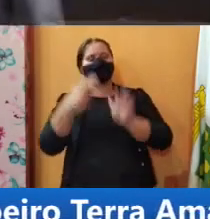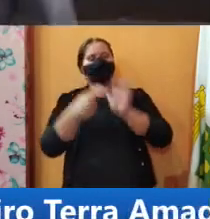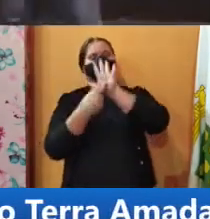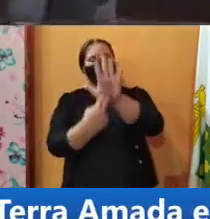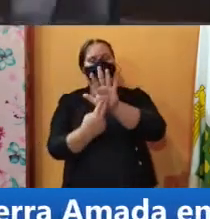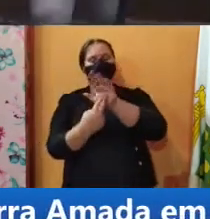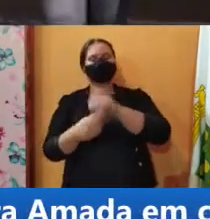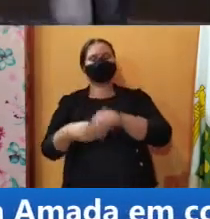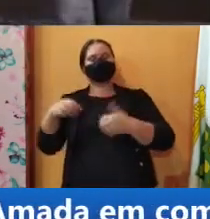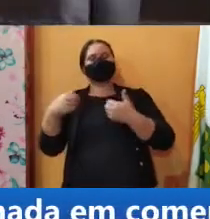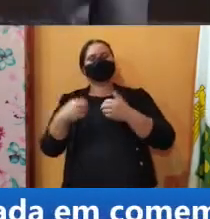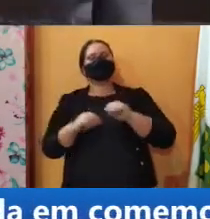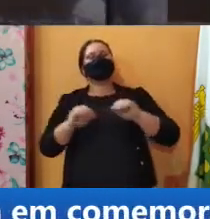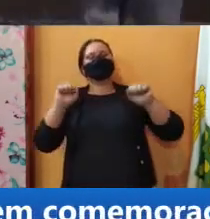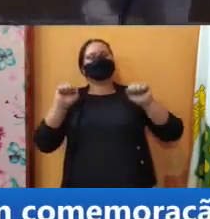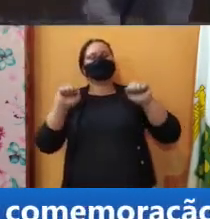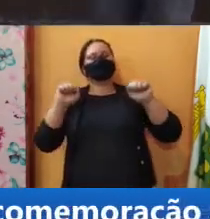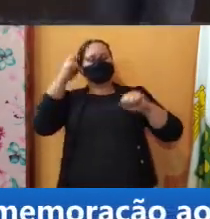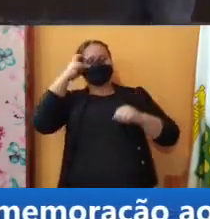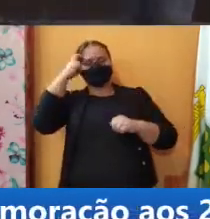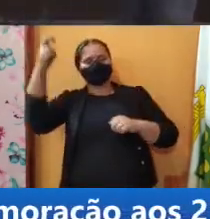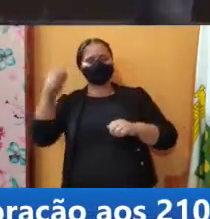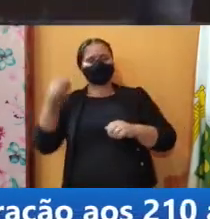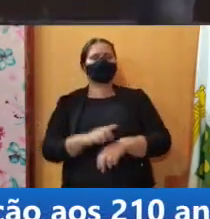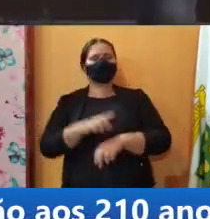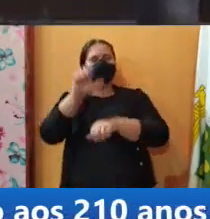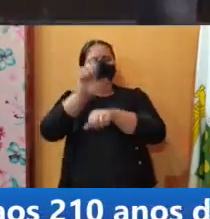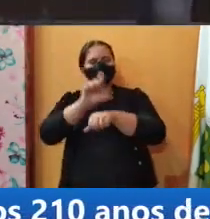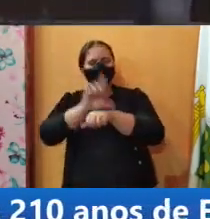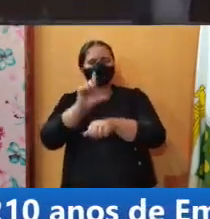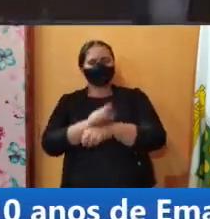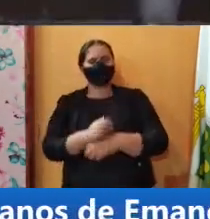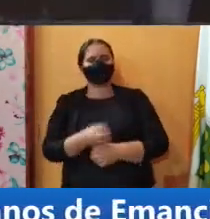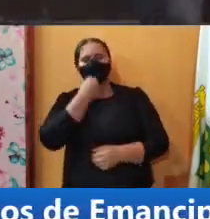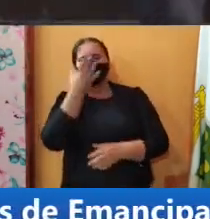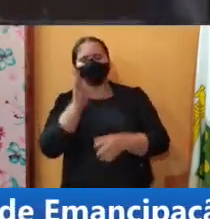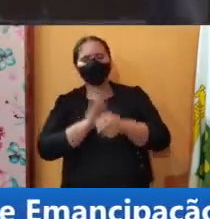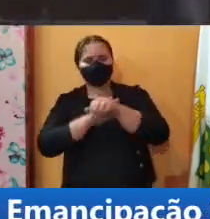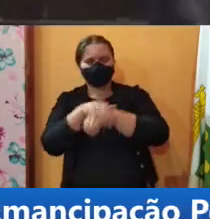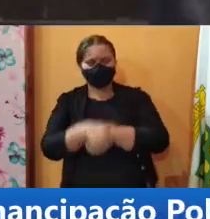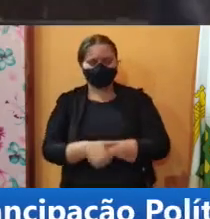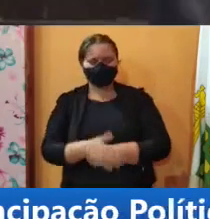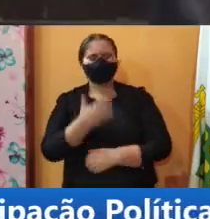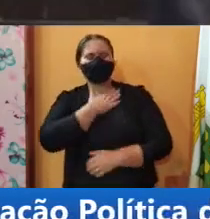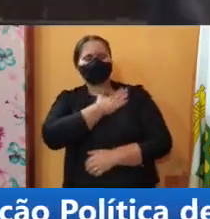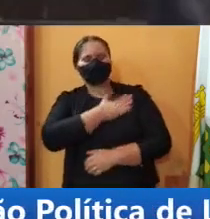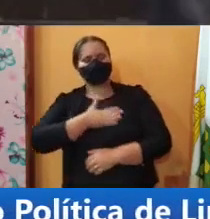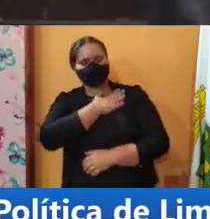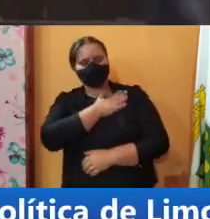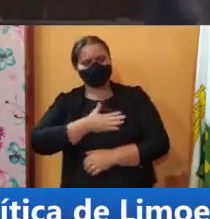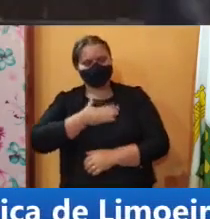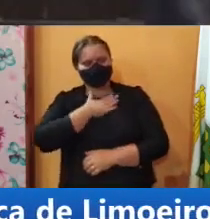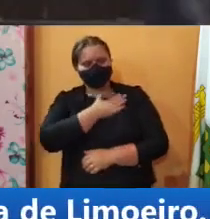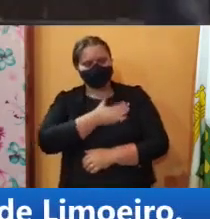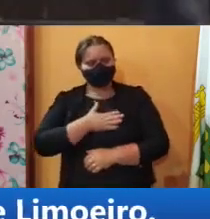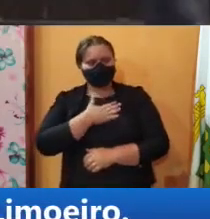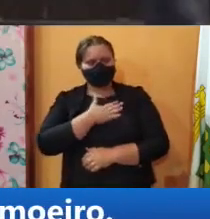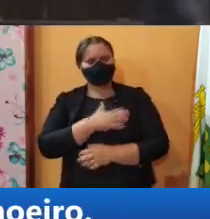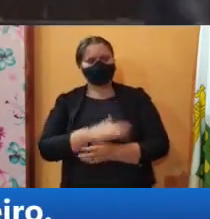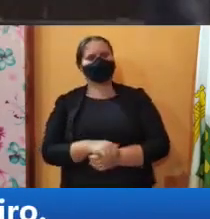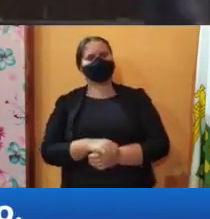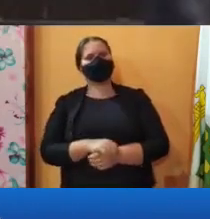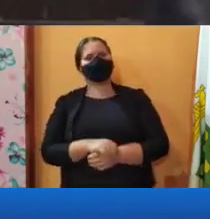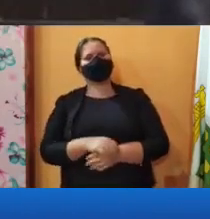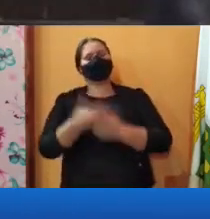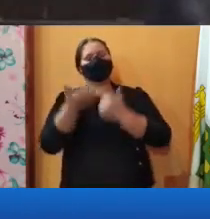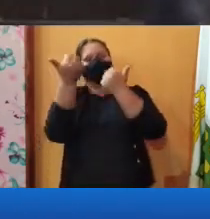Amada. Primeiramente, boa noite a todos. É com imensa satisfação que estou aqui em nome da Companhia de Eventos Leonarte e do